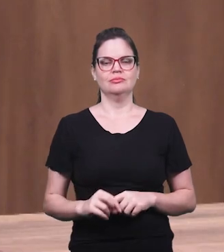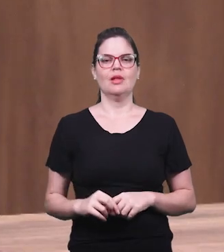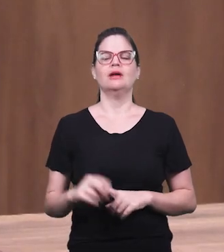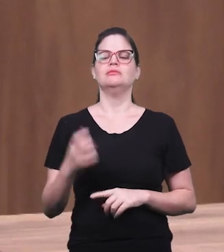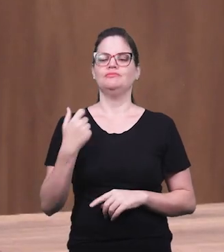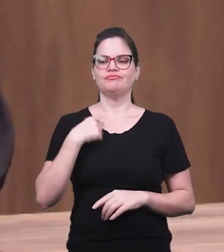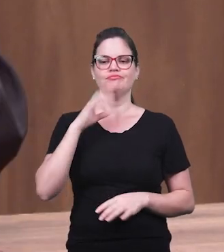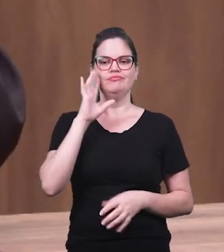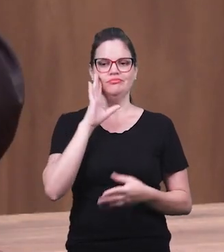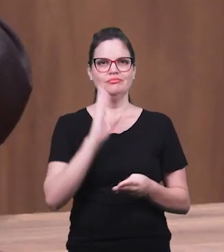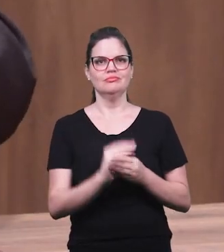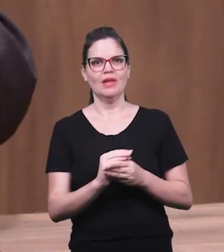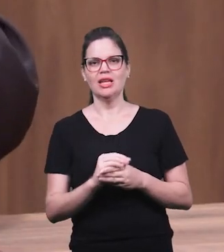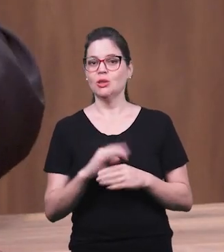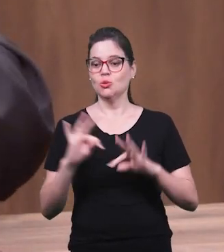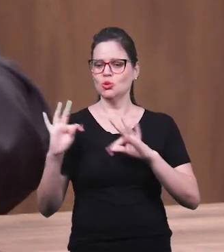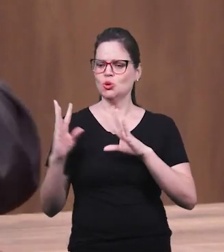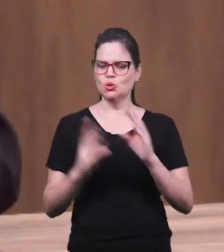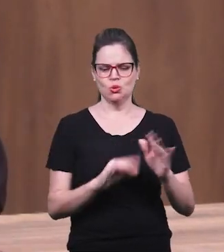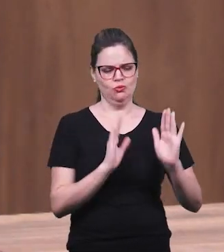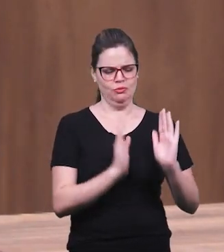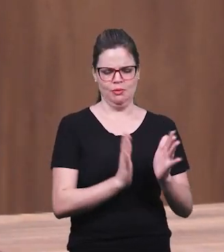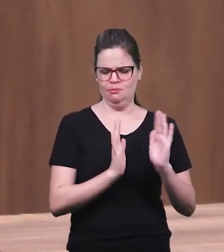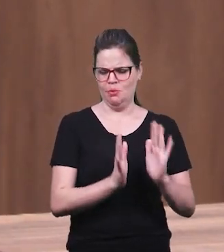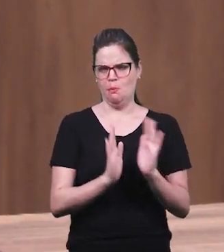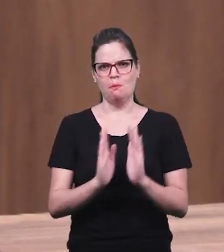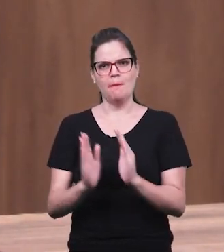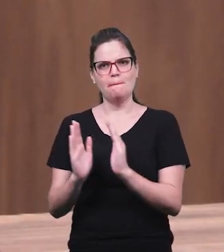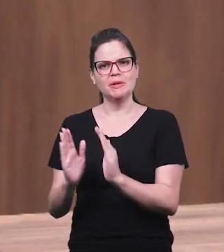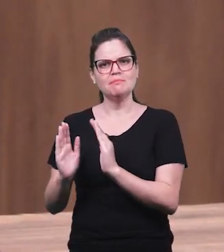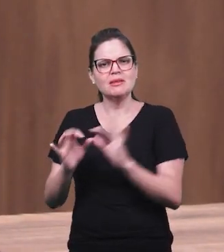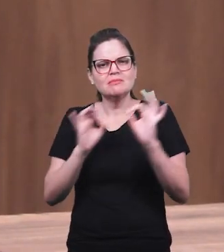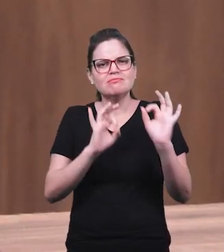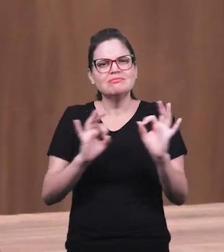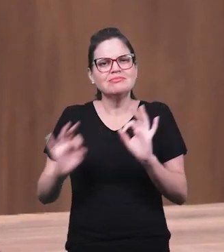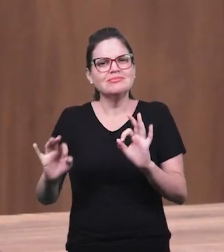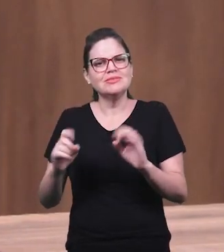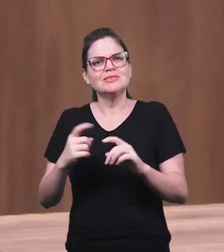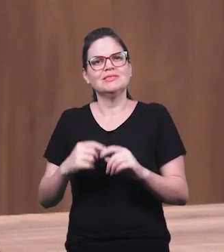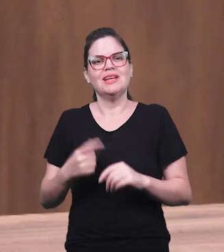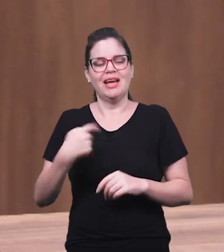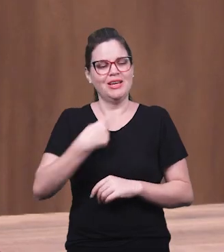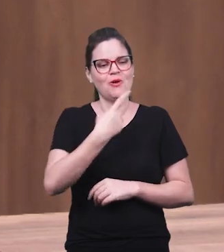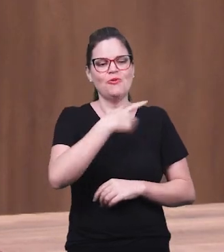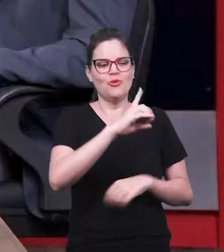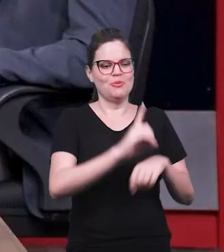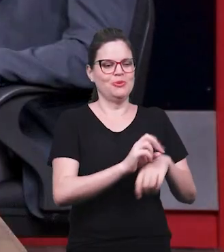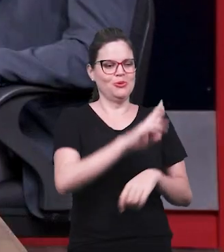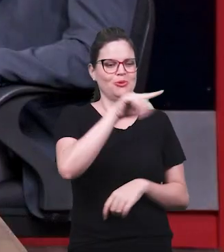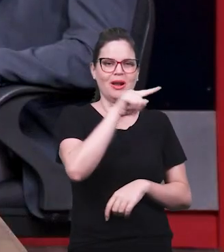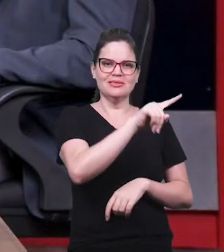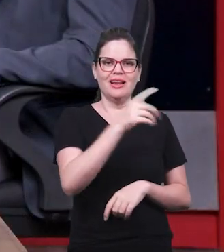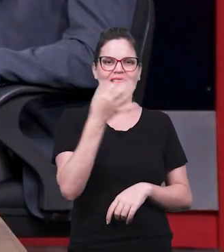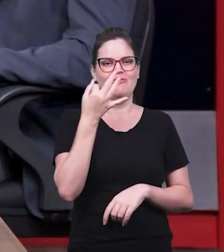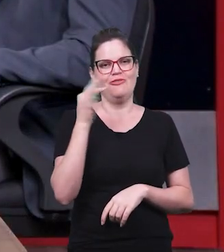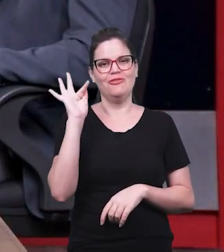então nós fomos assim, e as coisas se desencadearam e eu fui para o doutoramento na França. Então, ou